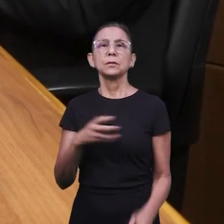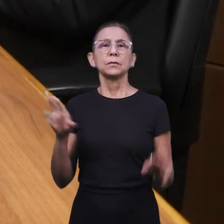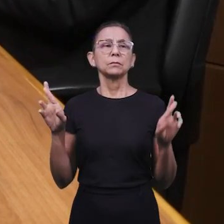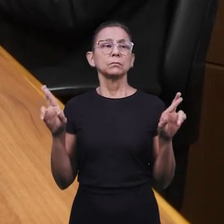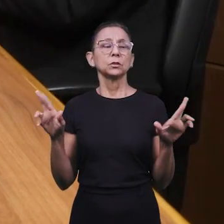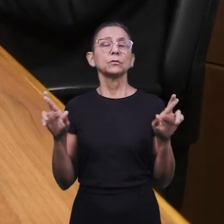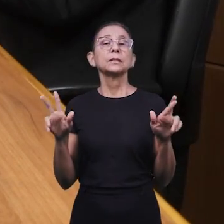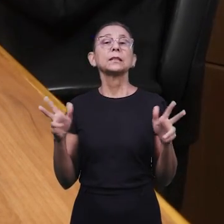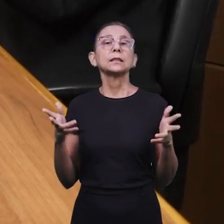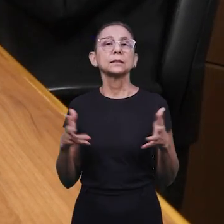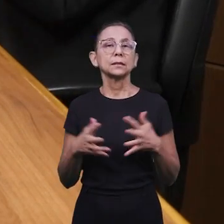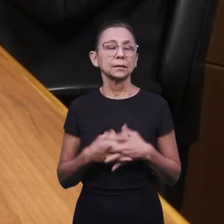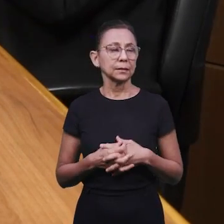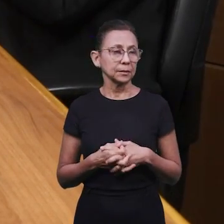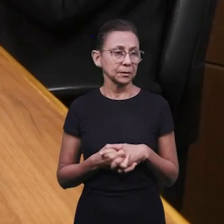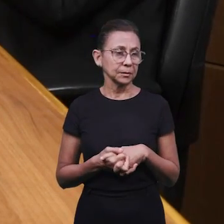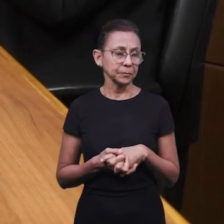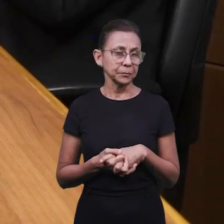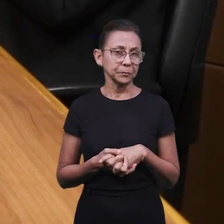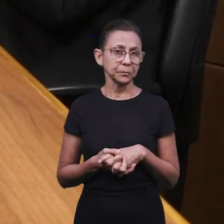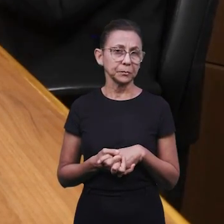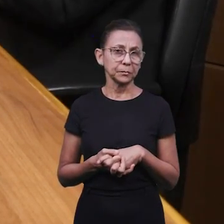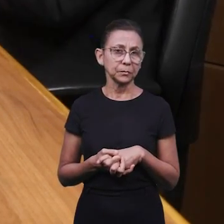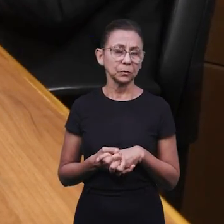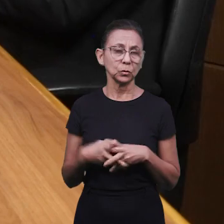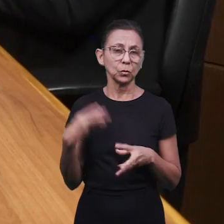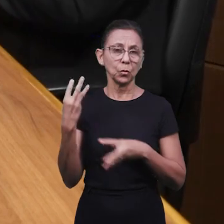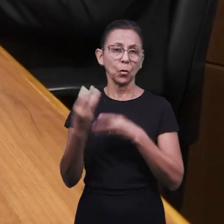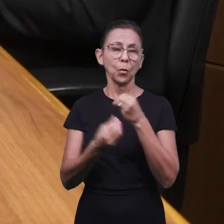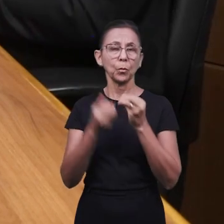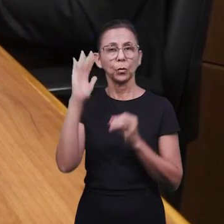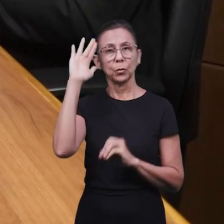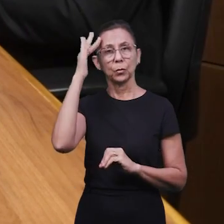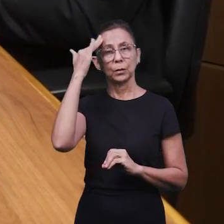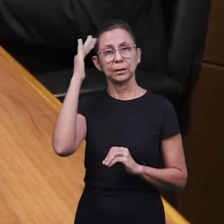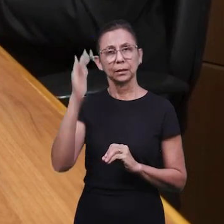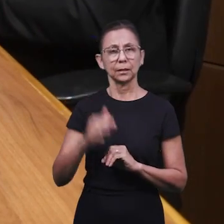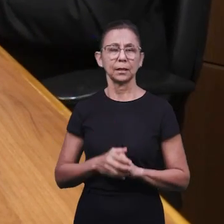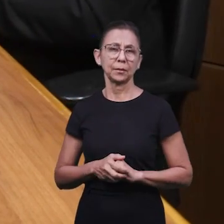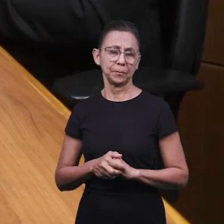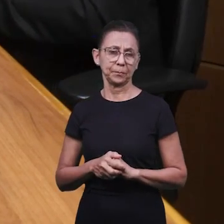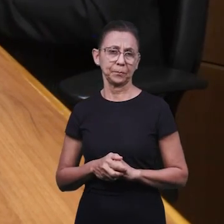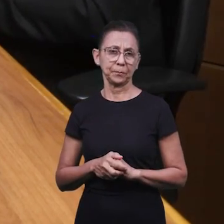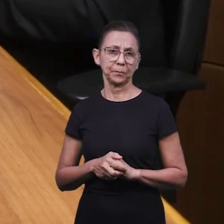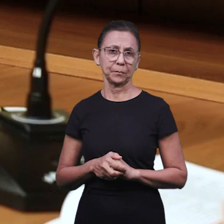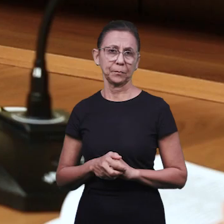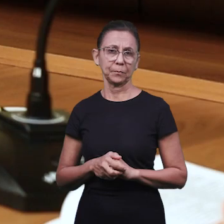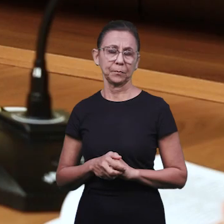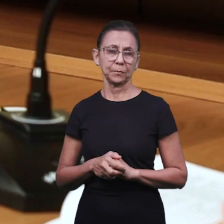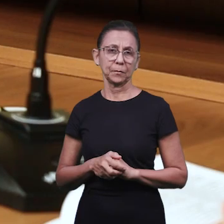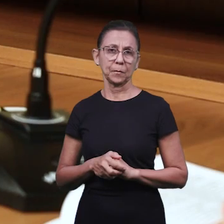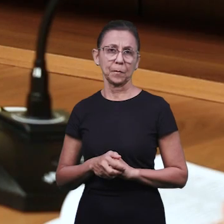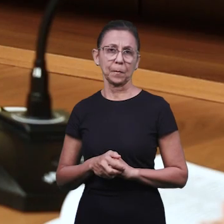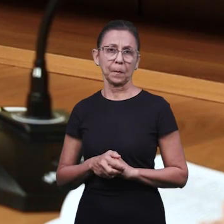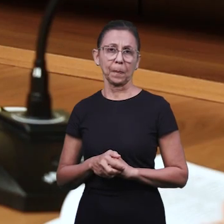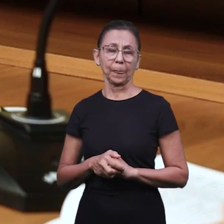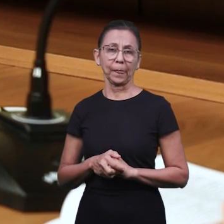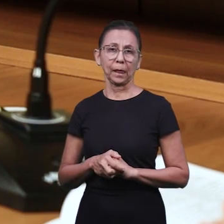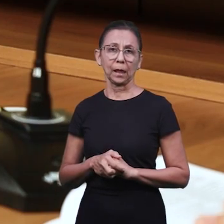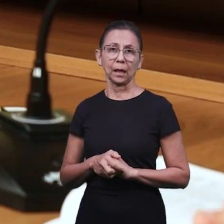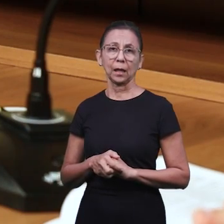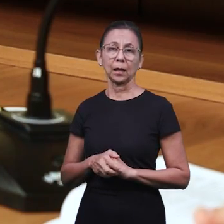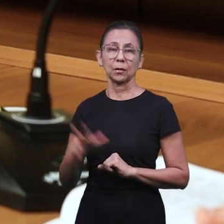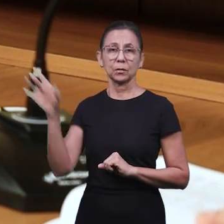qual a aplicação dessa expressão na compreensão de fé que o Espírito Santo nos tem dado? Pois não. É